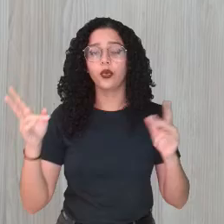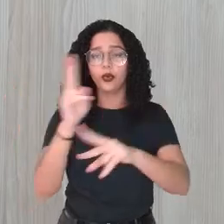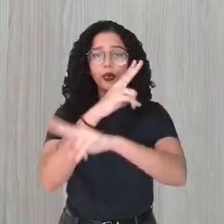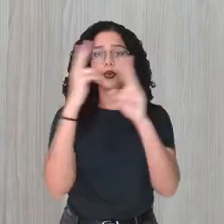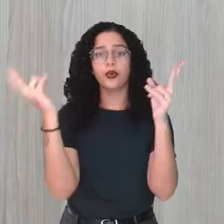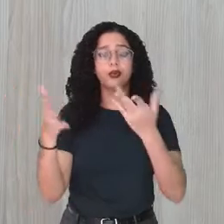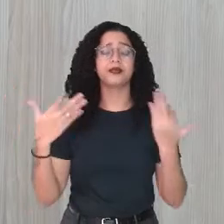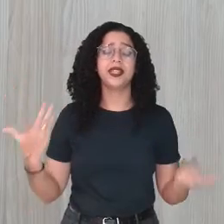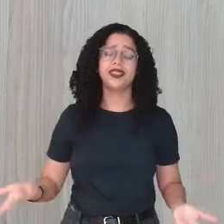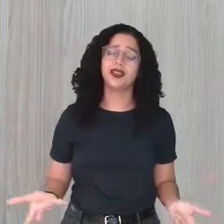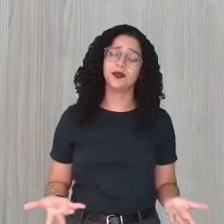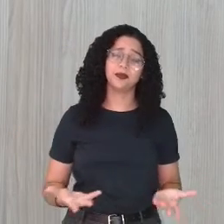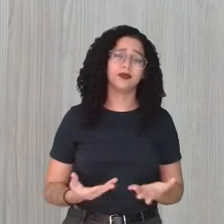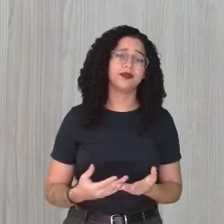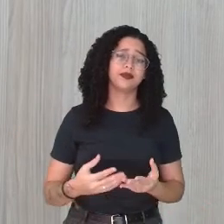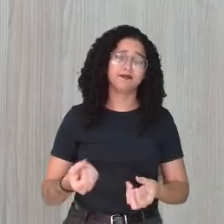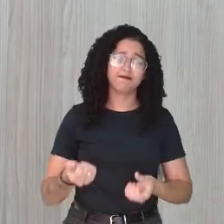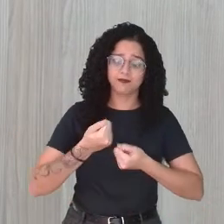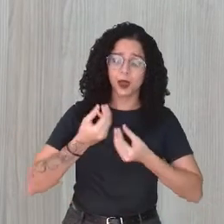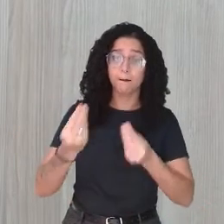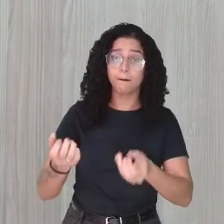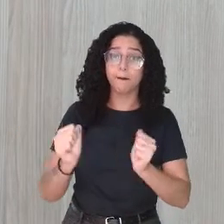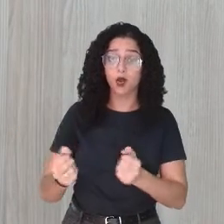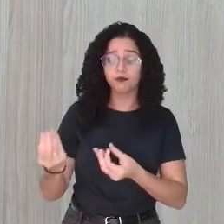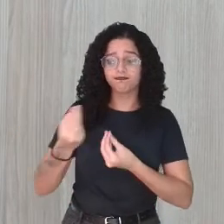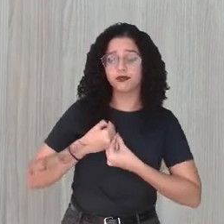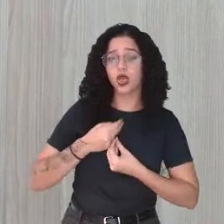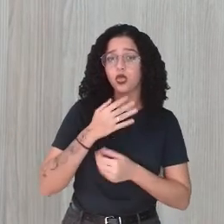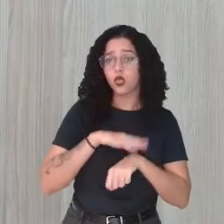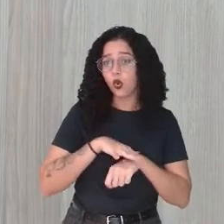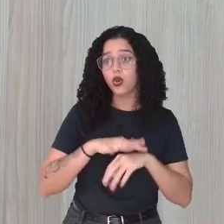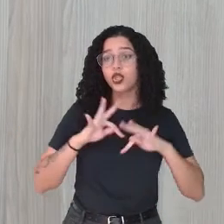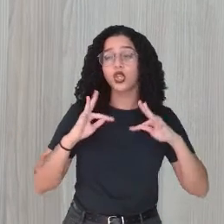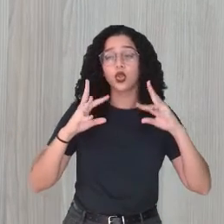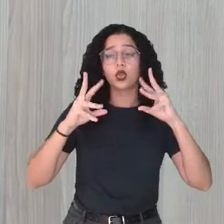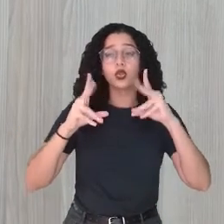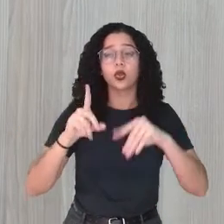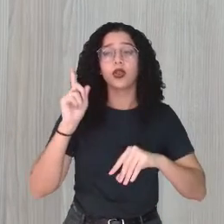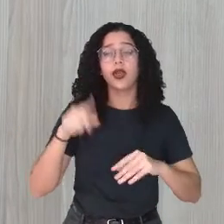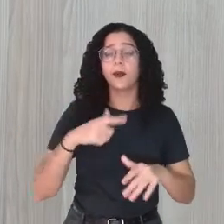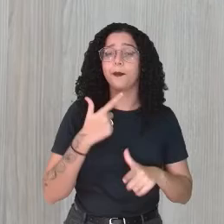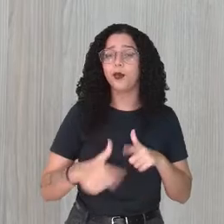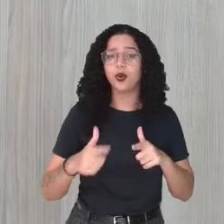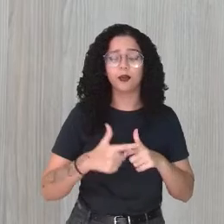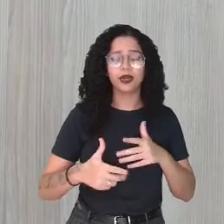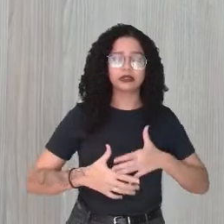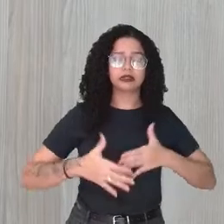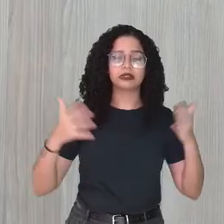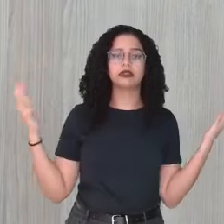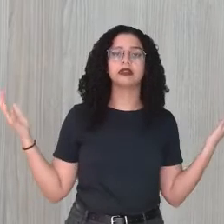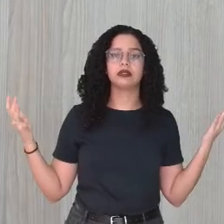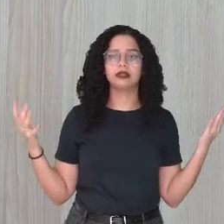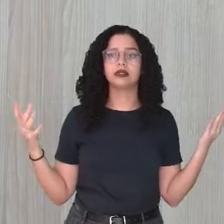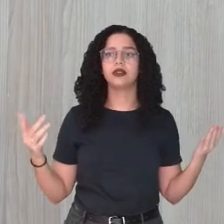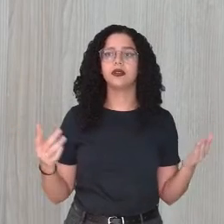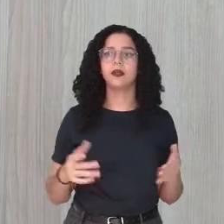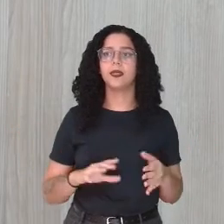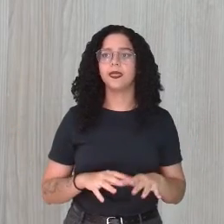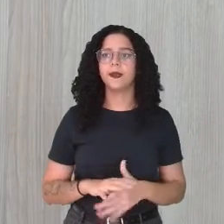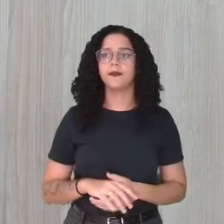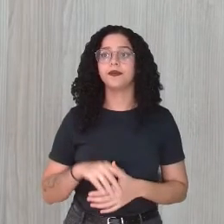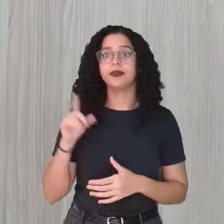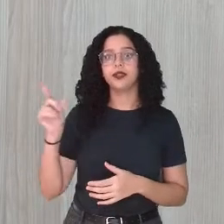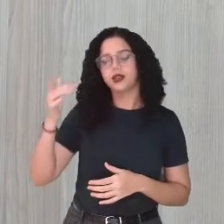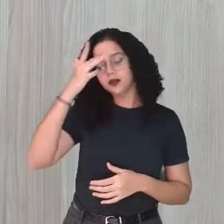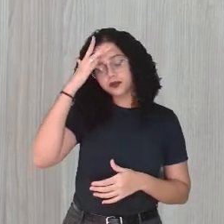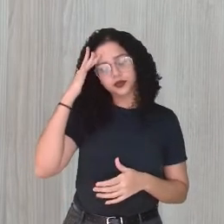ar. Então, assim, causa doença, né? Então, tudo isso é um problema gigantesco, né? E fora que esses